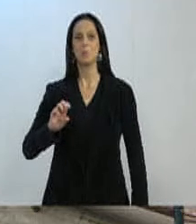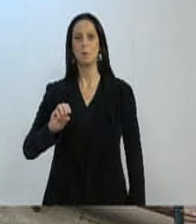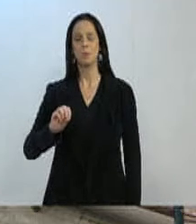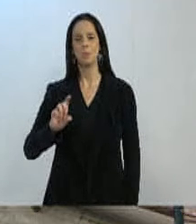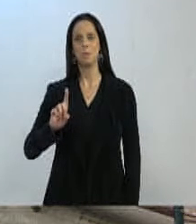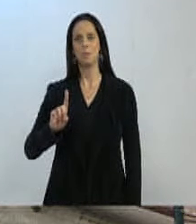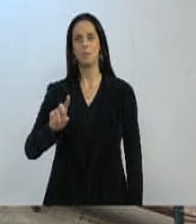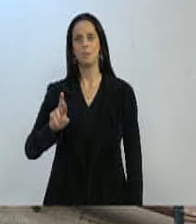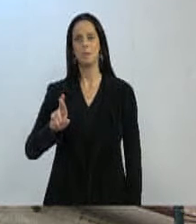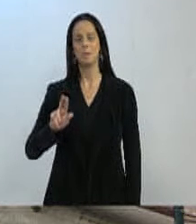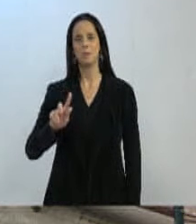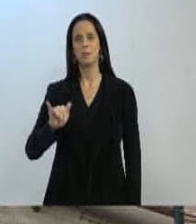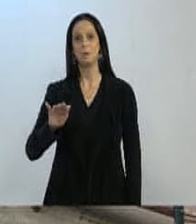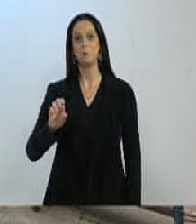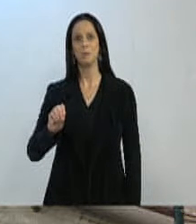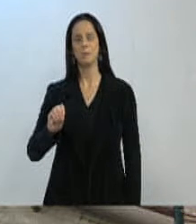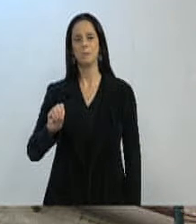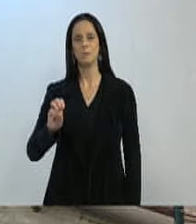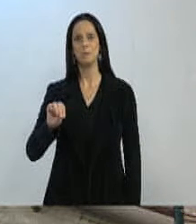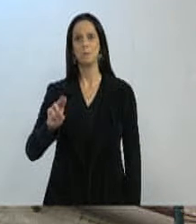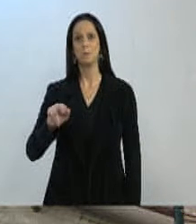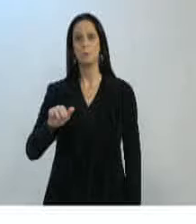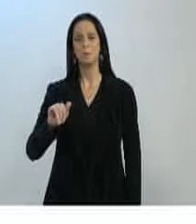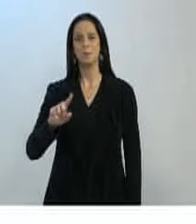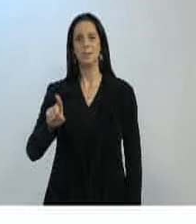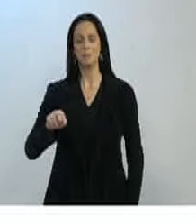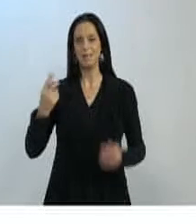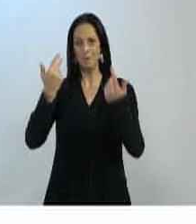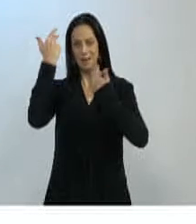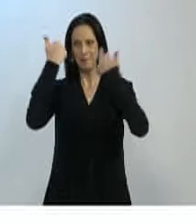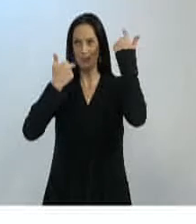2 edificações ainda existem.